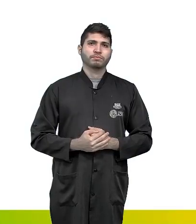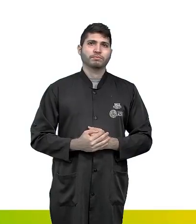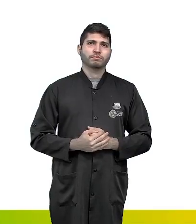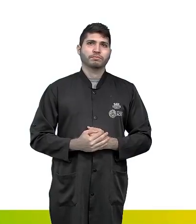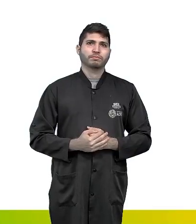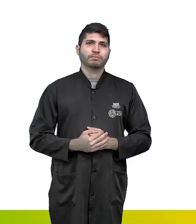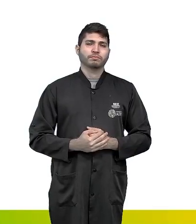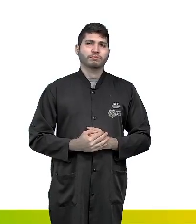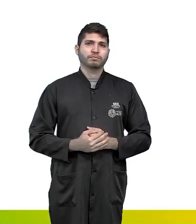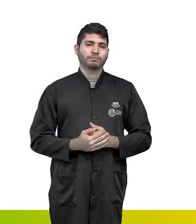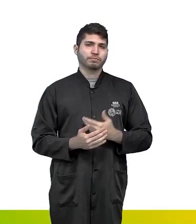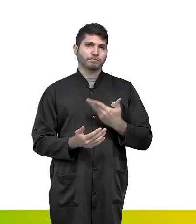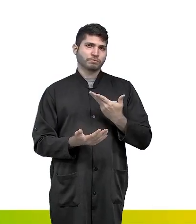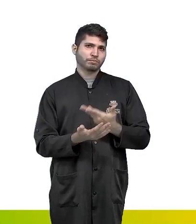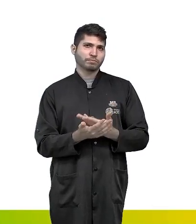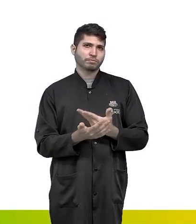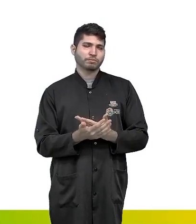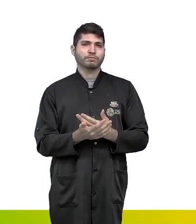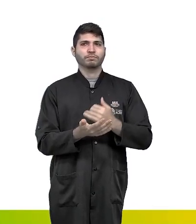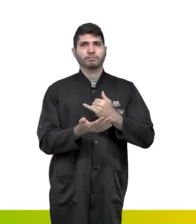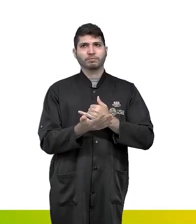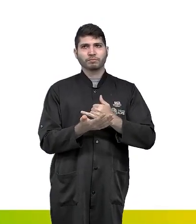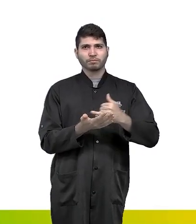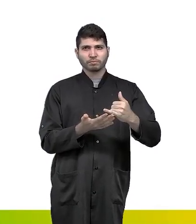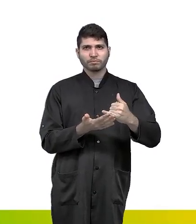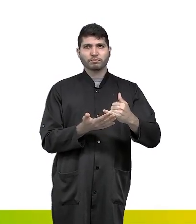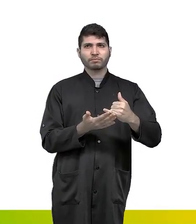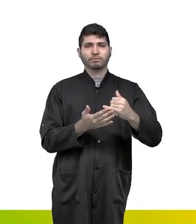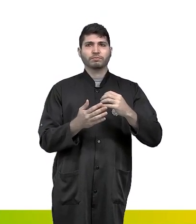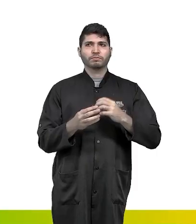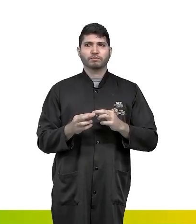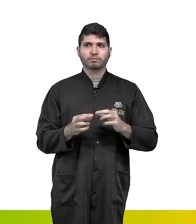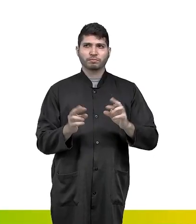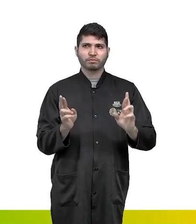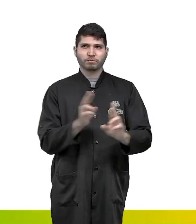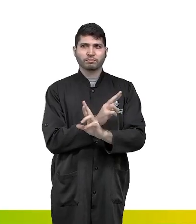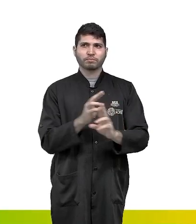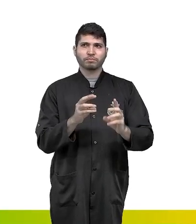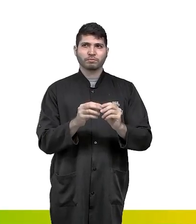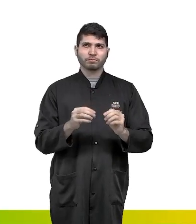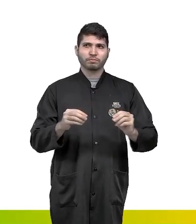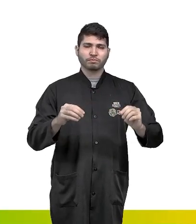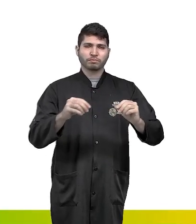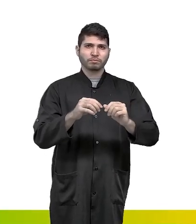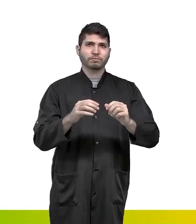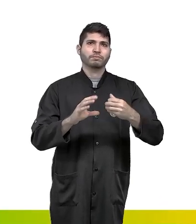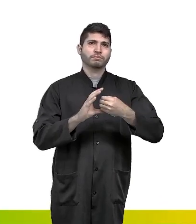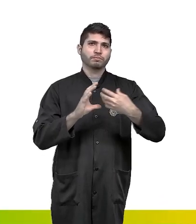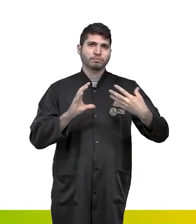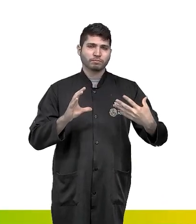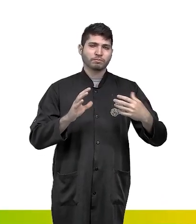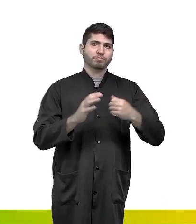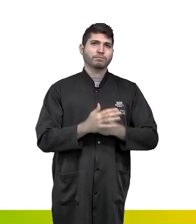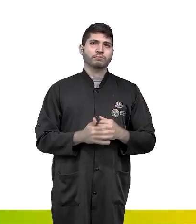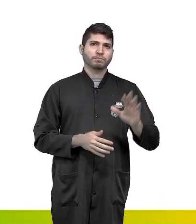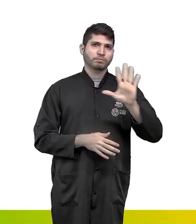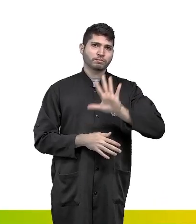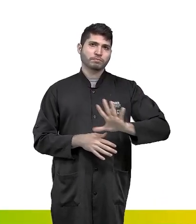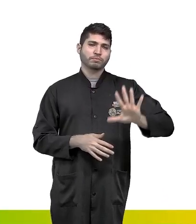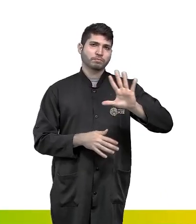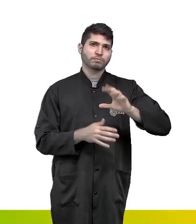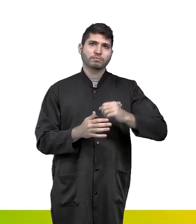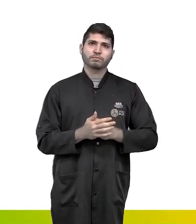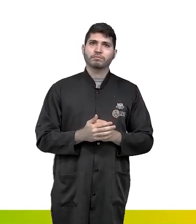baseada foi feita uma introdução à questão de terras no Brasil. Nós vimos as características gerais, um